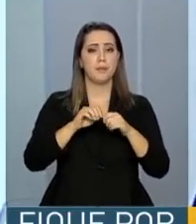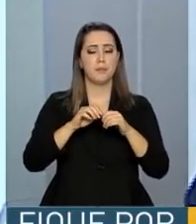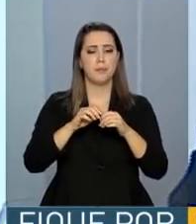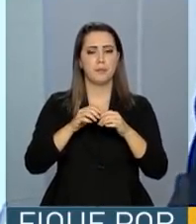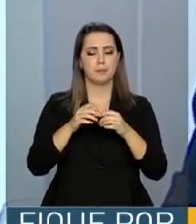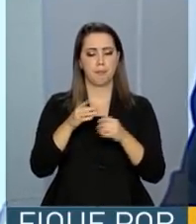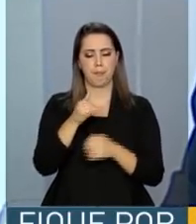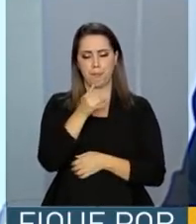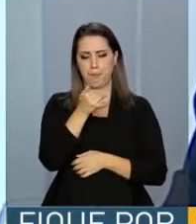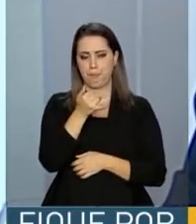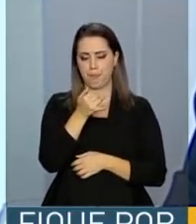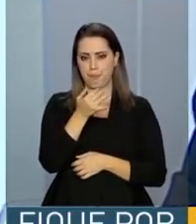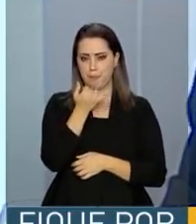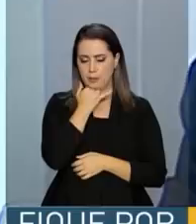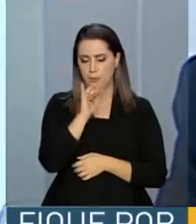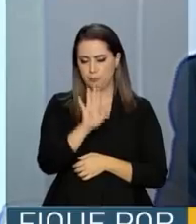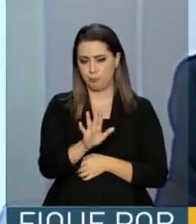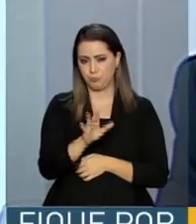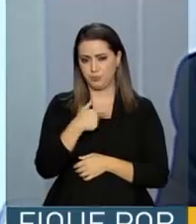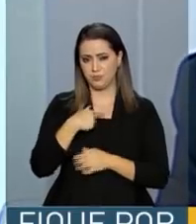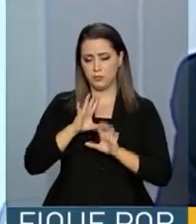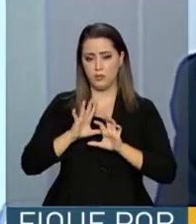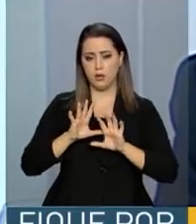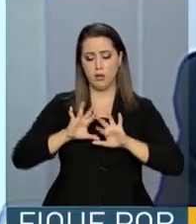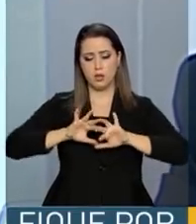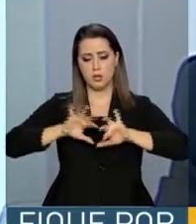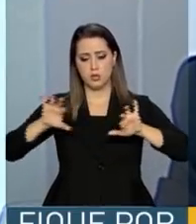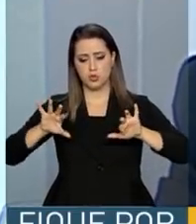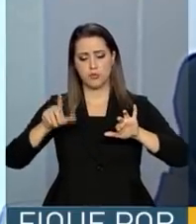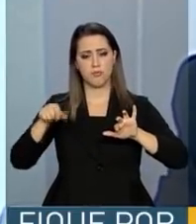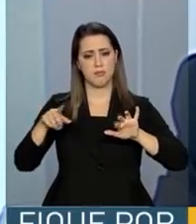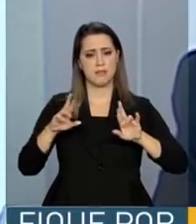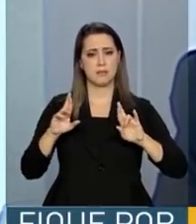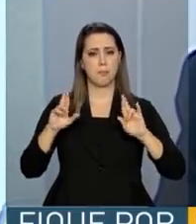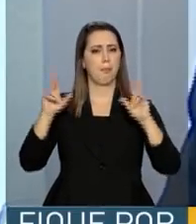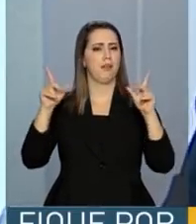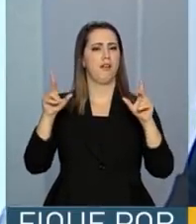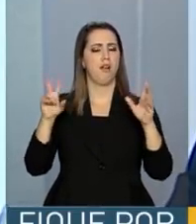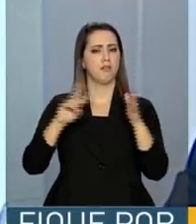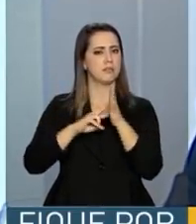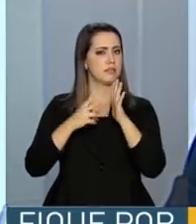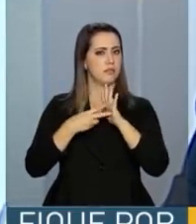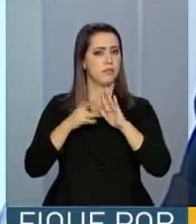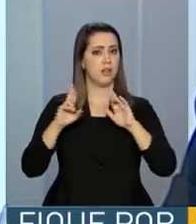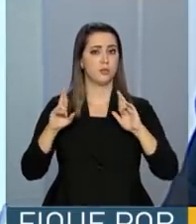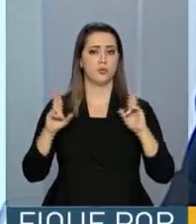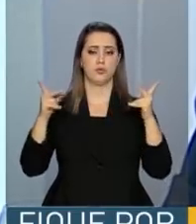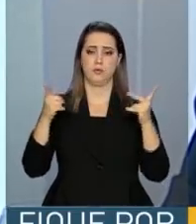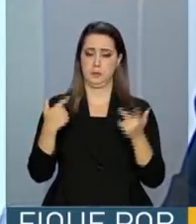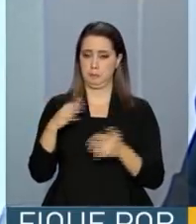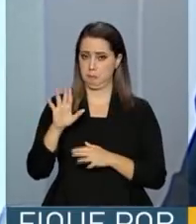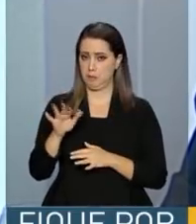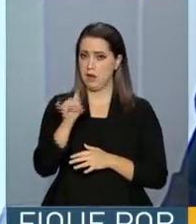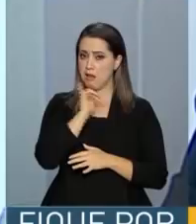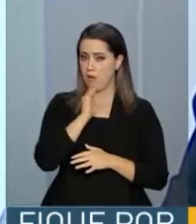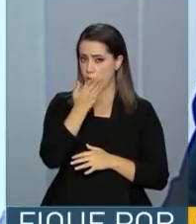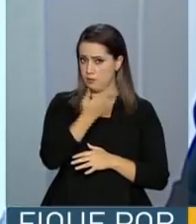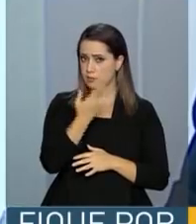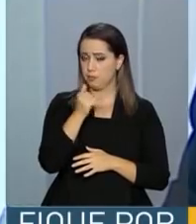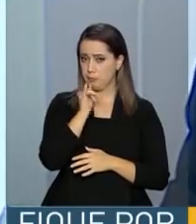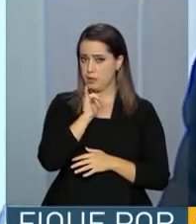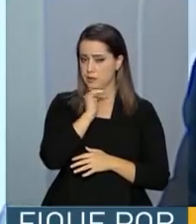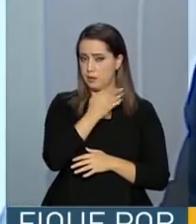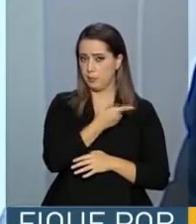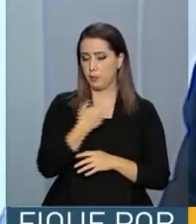muito concreto que eu tenho reproduzido eu tenho um concurso para aprender a masculina ou feminina e eu